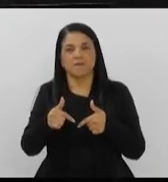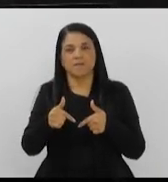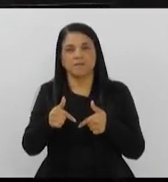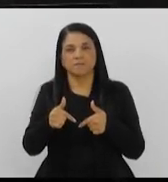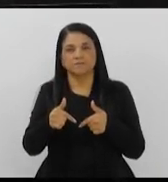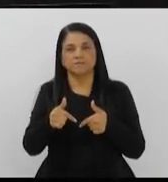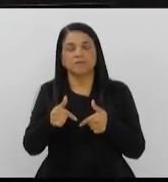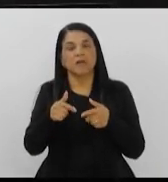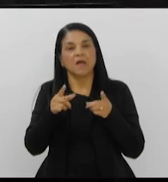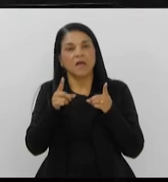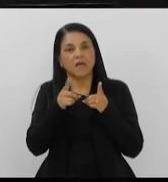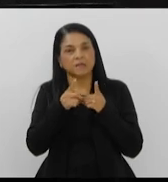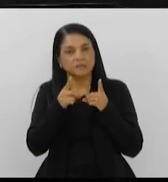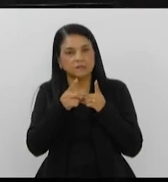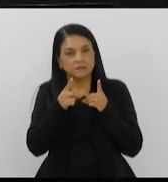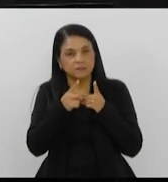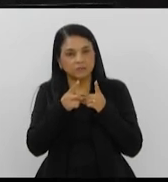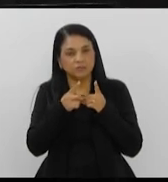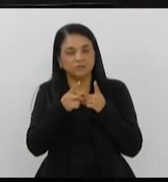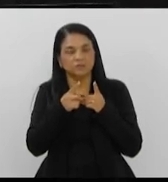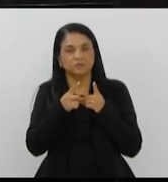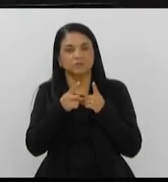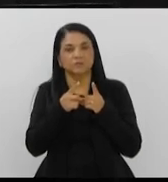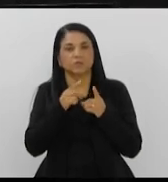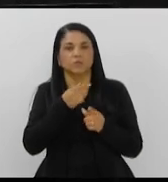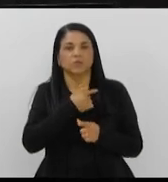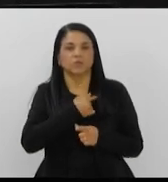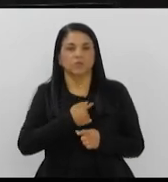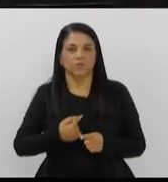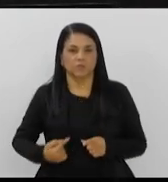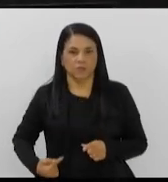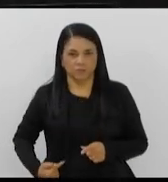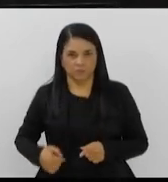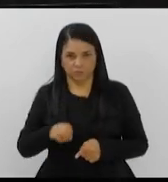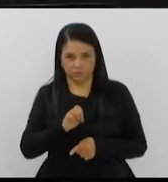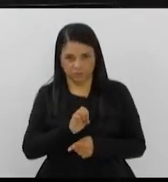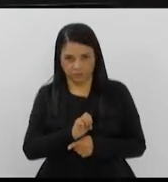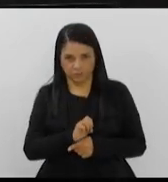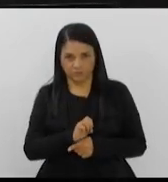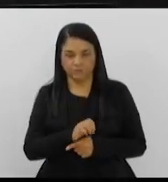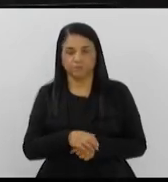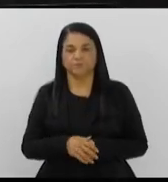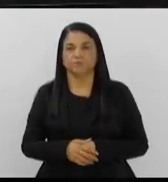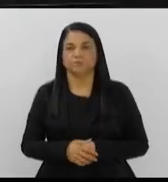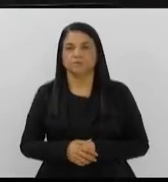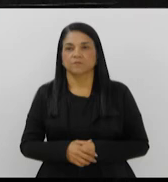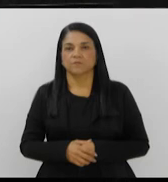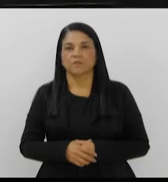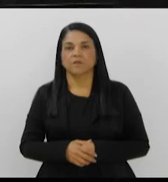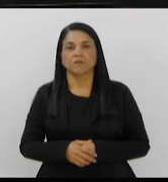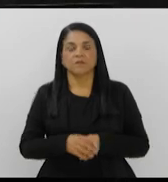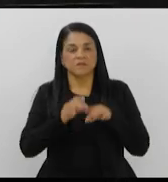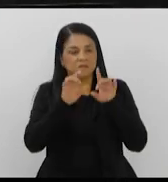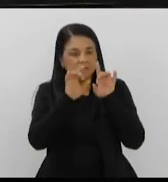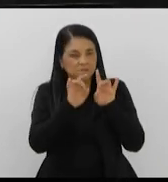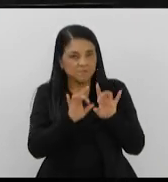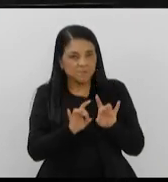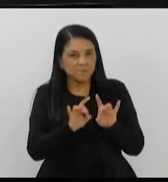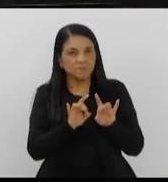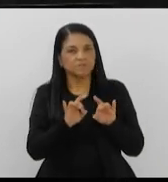sendo atendido, né, pelo governo do Estado. Falando especificamente de Campos